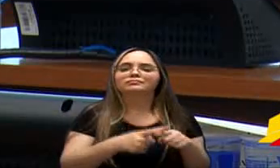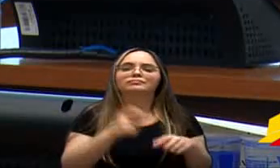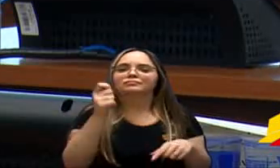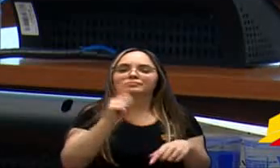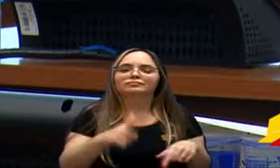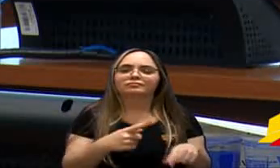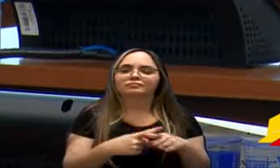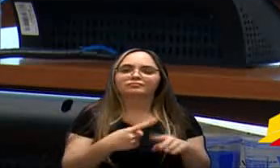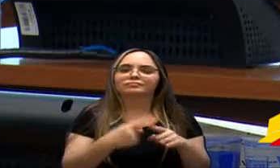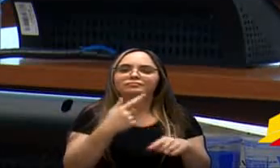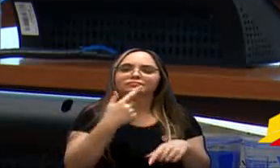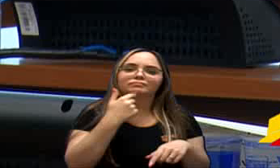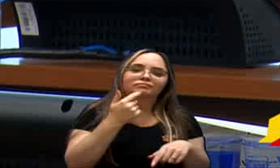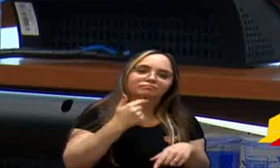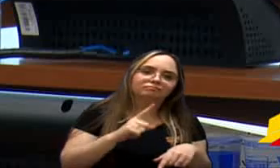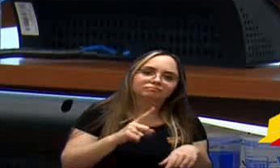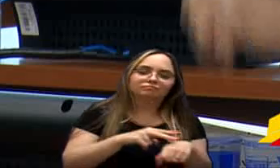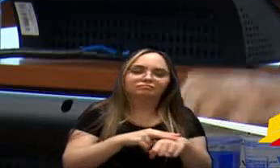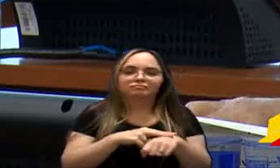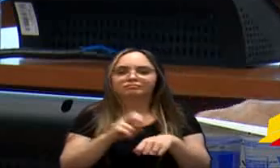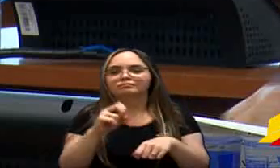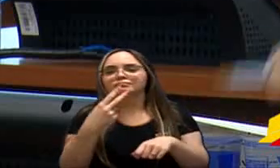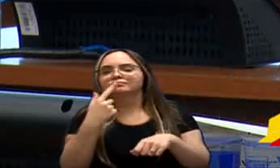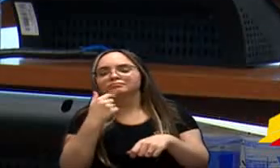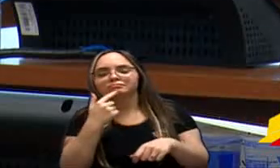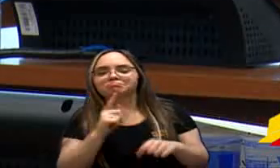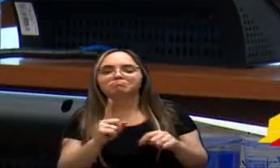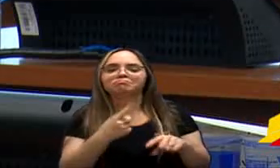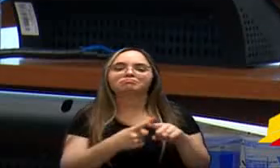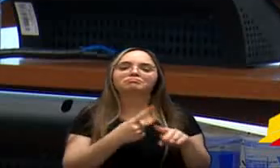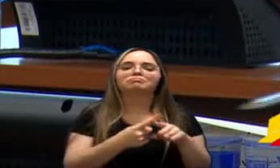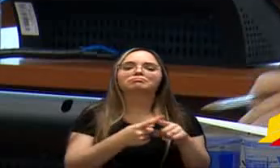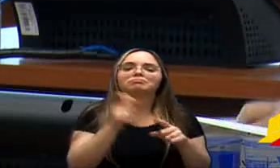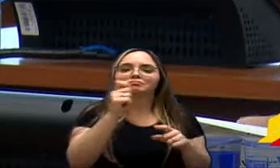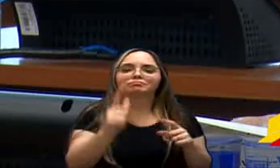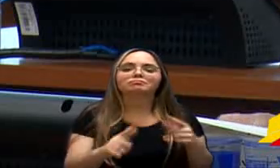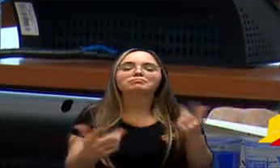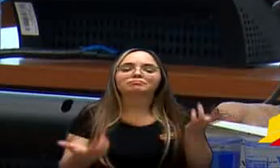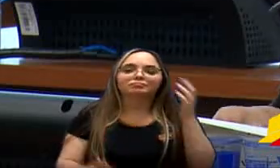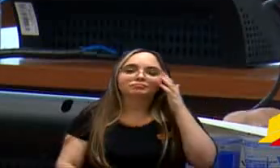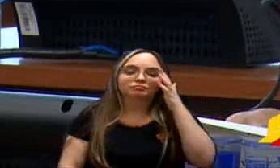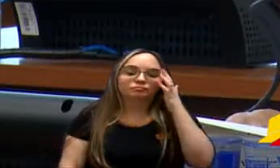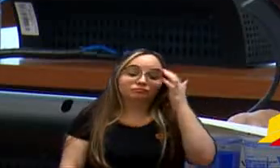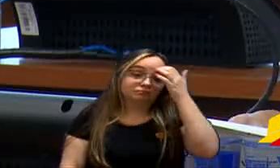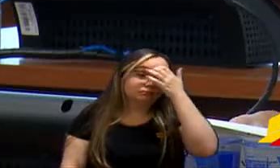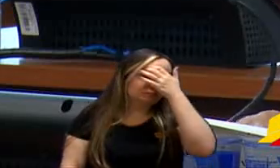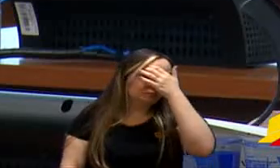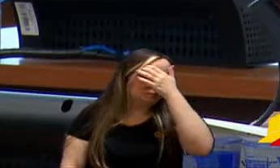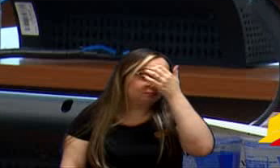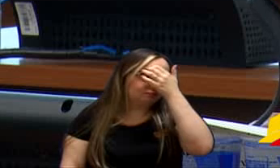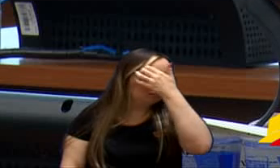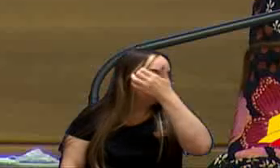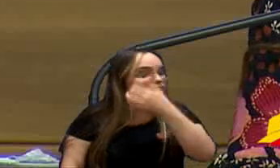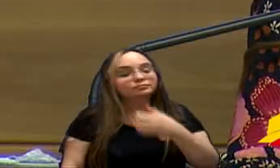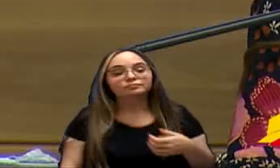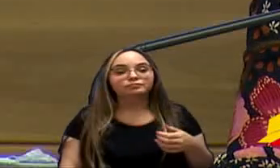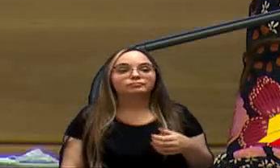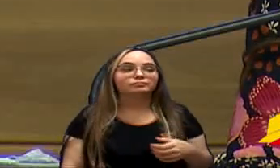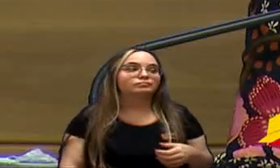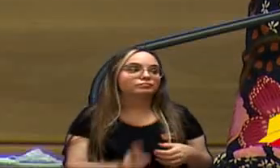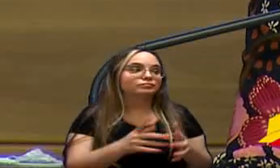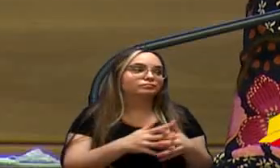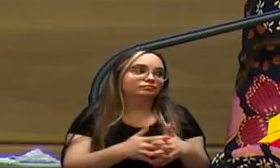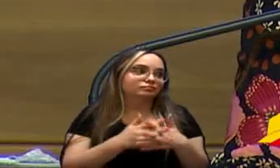gente foi para o azul e não verde, ou não continuar o vermelho? Qual é o raciocínio que eu não entendi? Vereadora, essa é uma